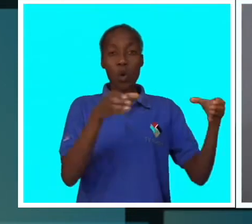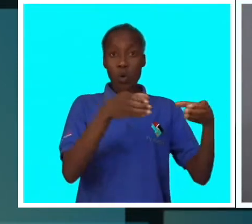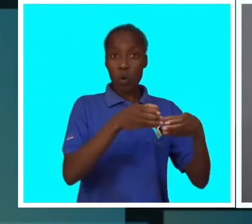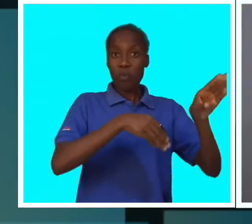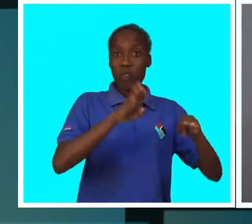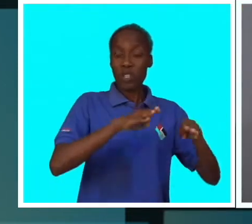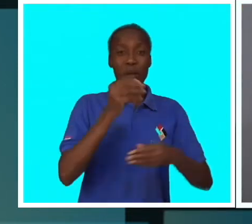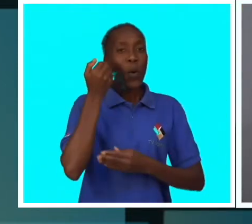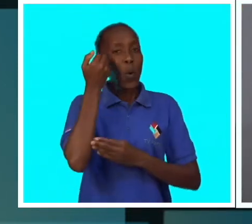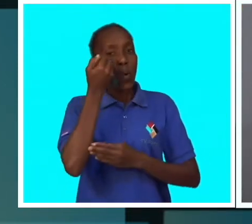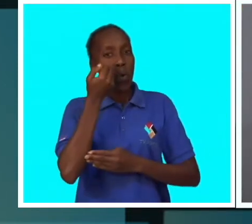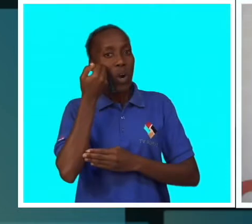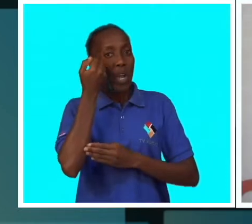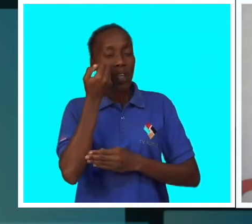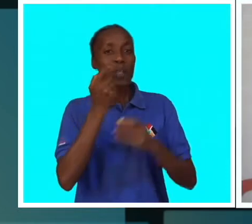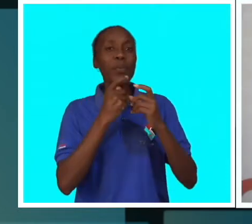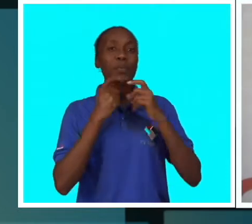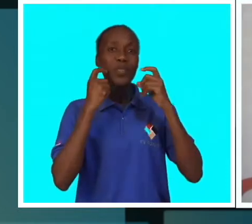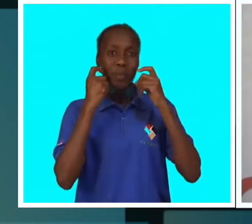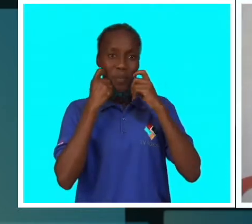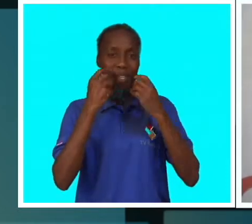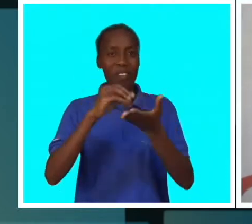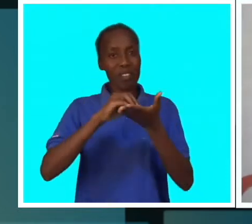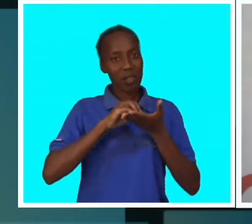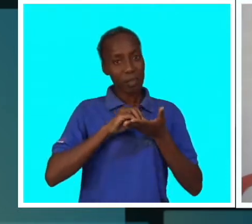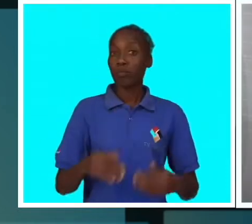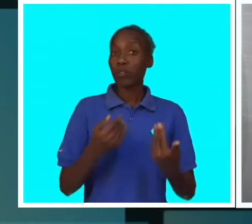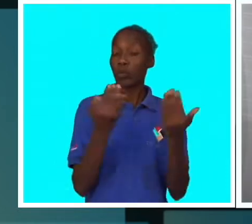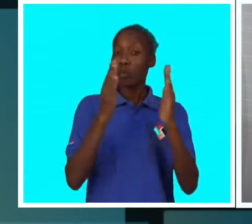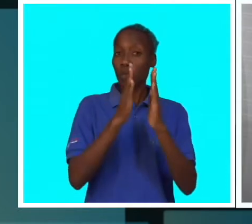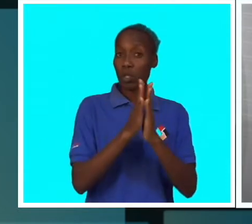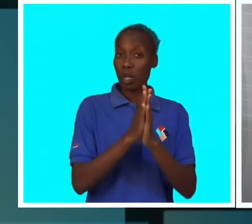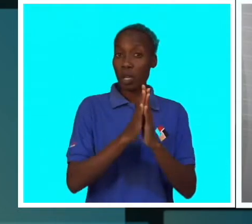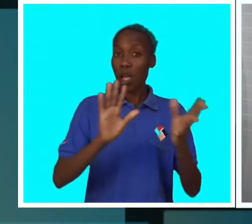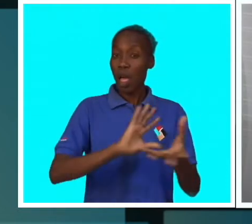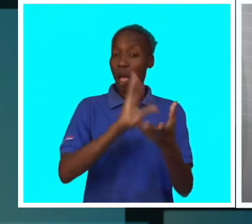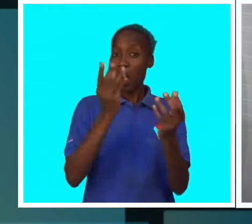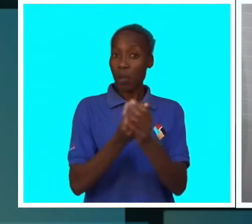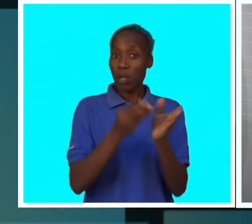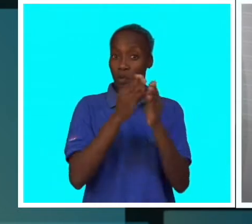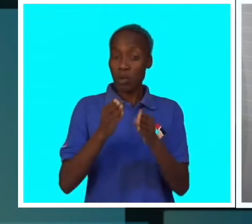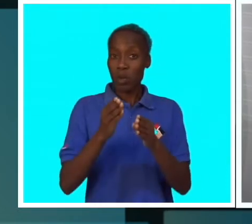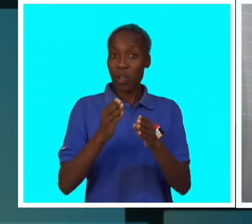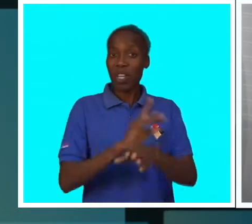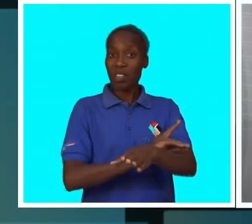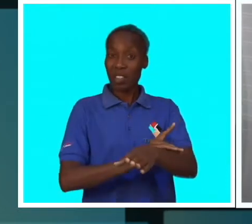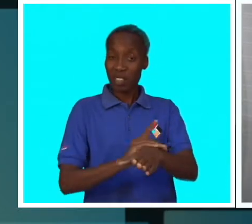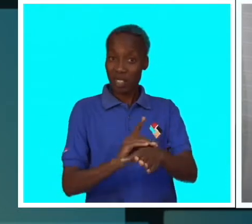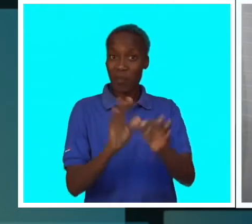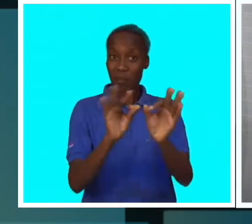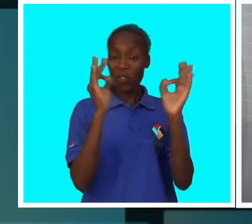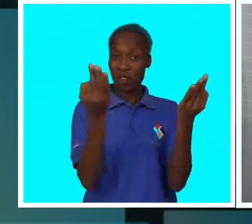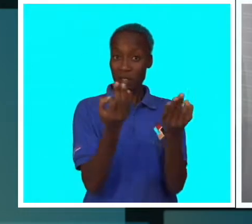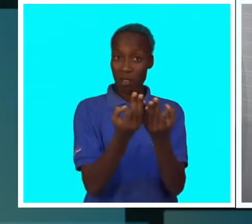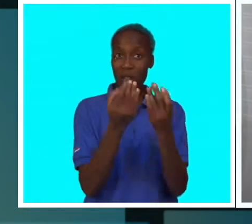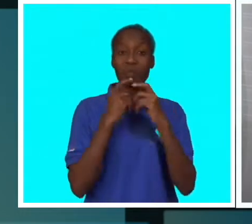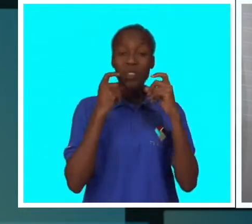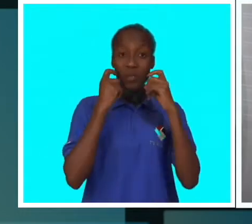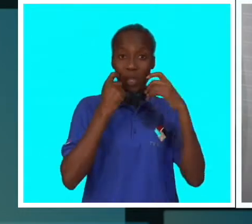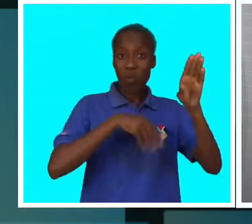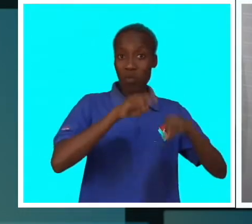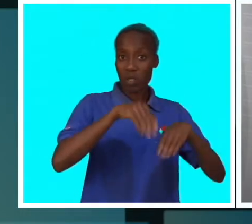pelo carinho com que foi tratado em Moçambique. Agradeço a todo o elenco diretivo da Federação Moçambicana de